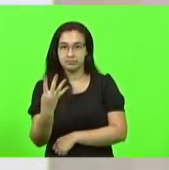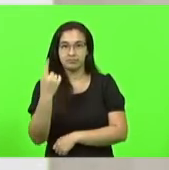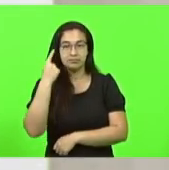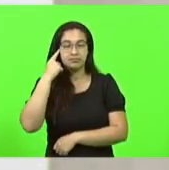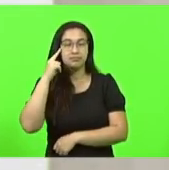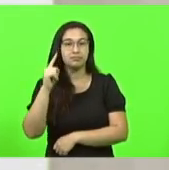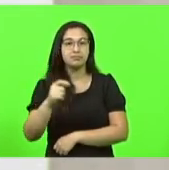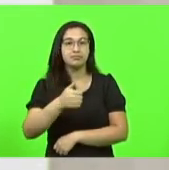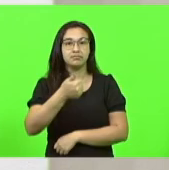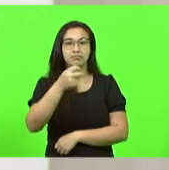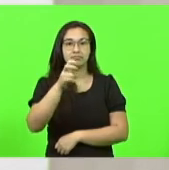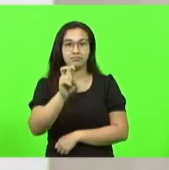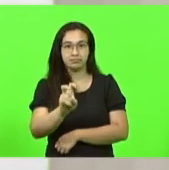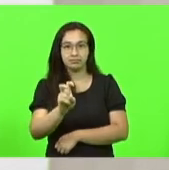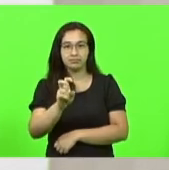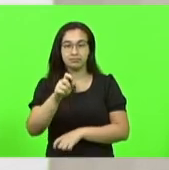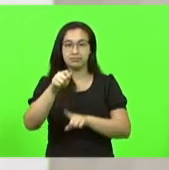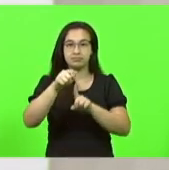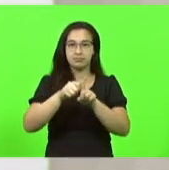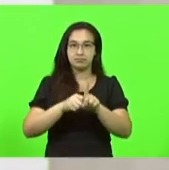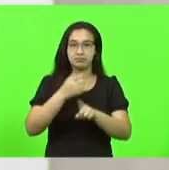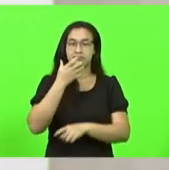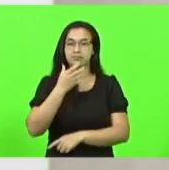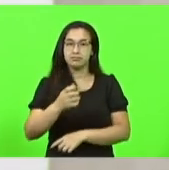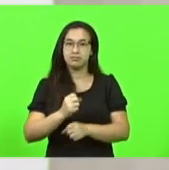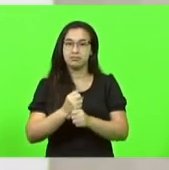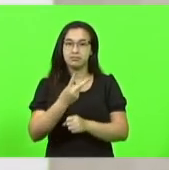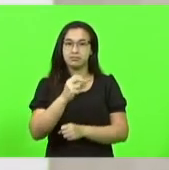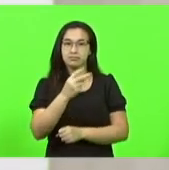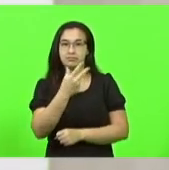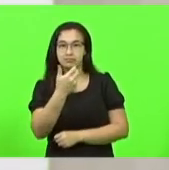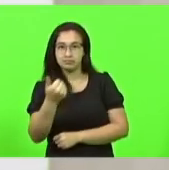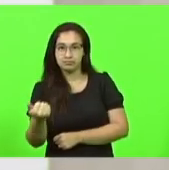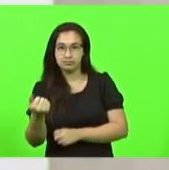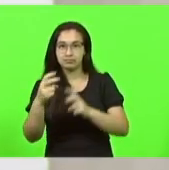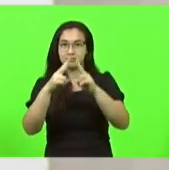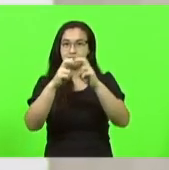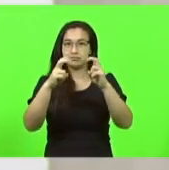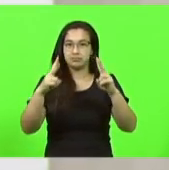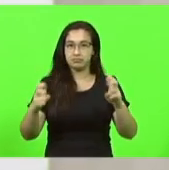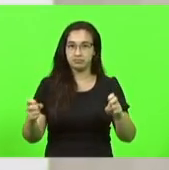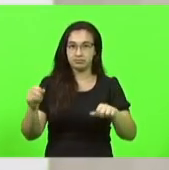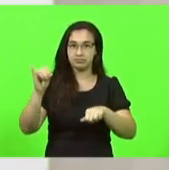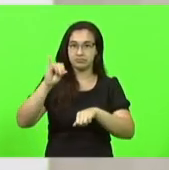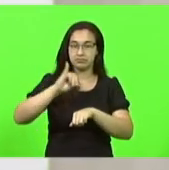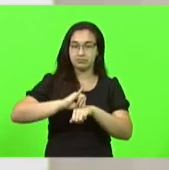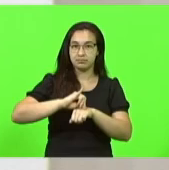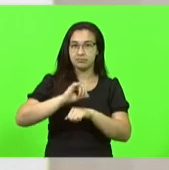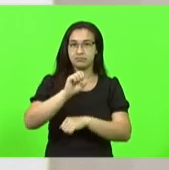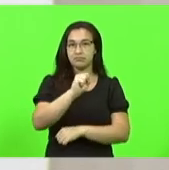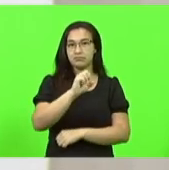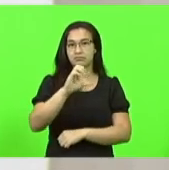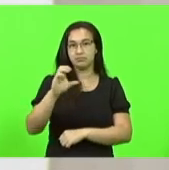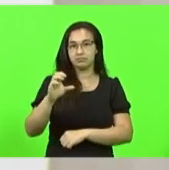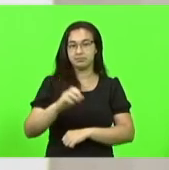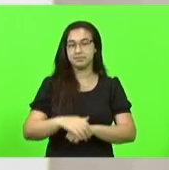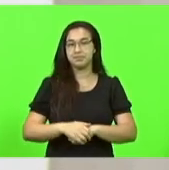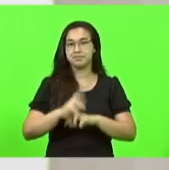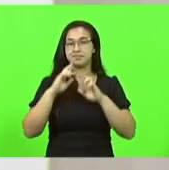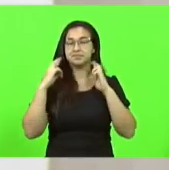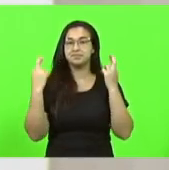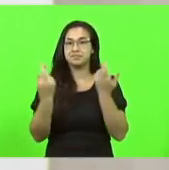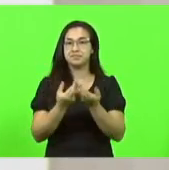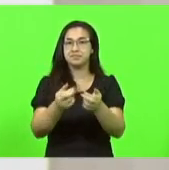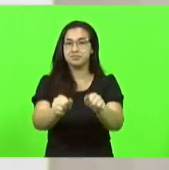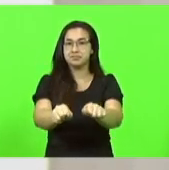de dezembro do ano 2021, nesta cidade de Florianópolis, capital do Estado de Santa Catarina, reuniu